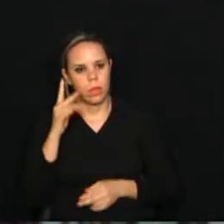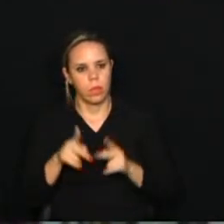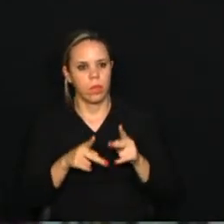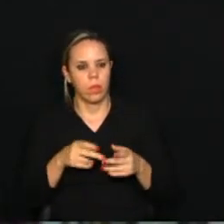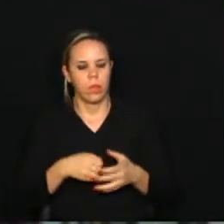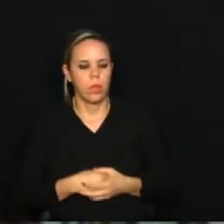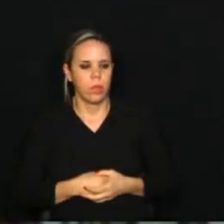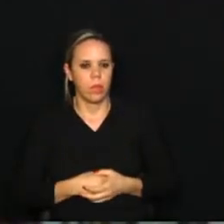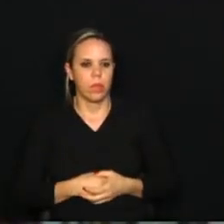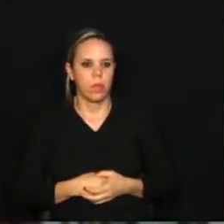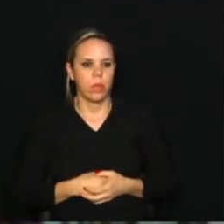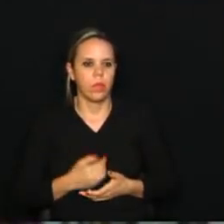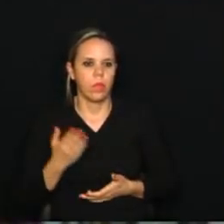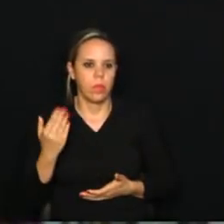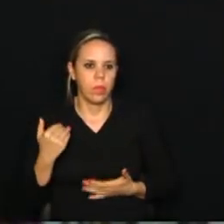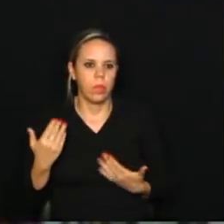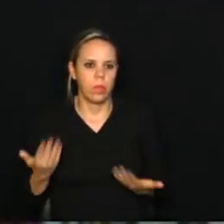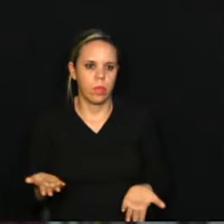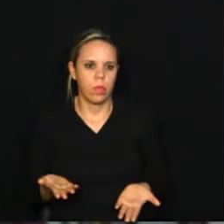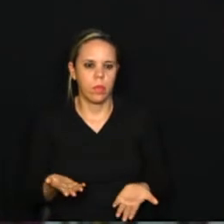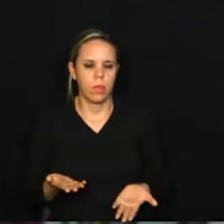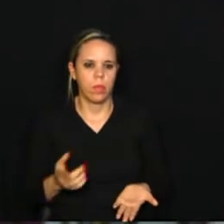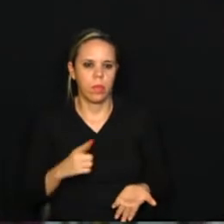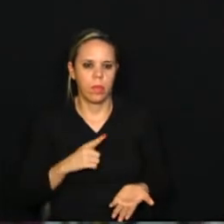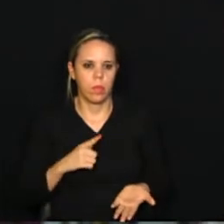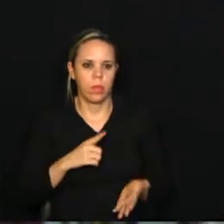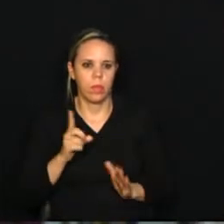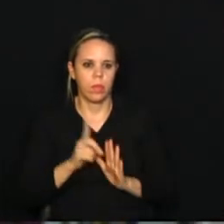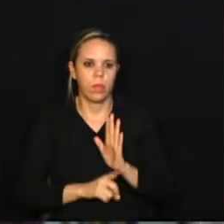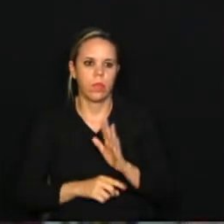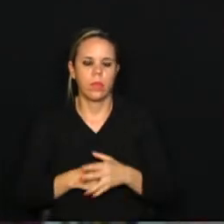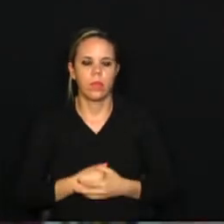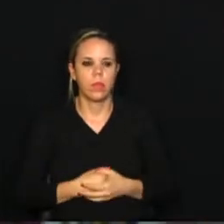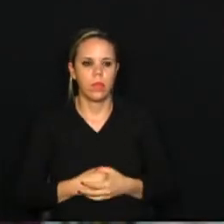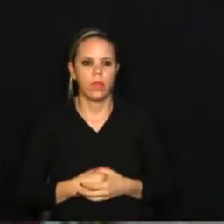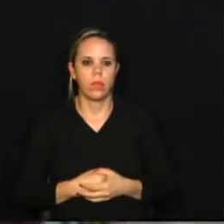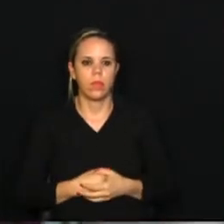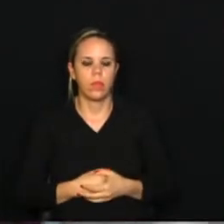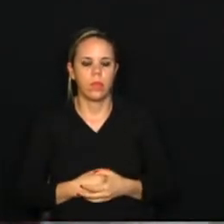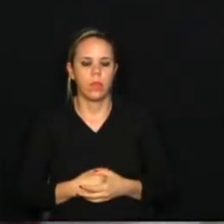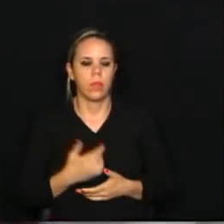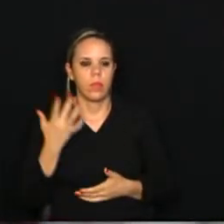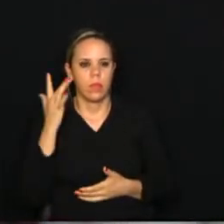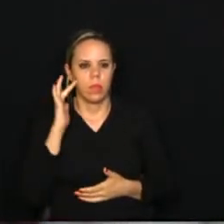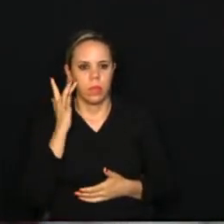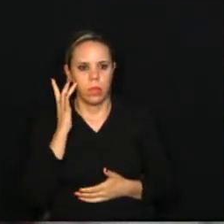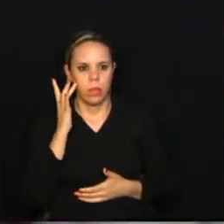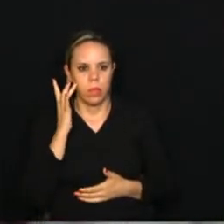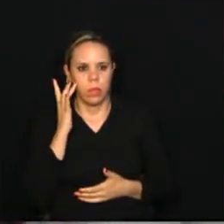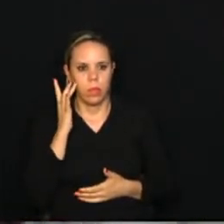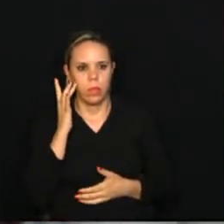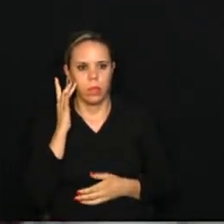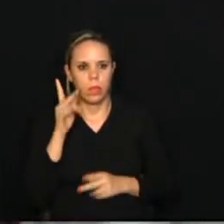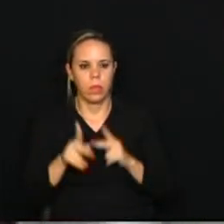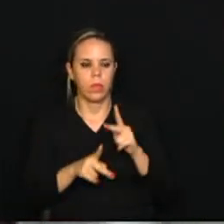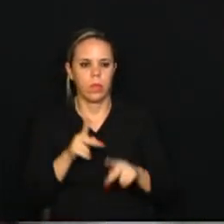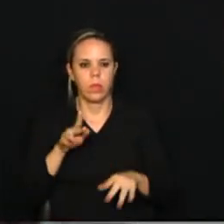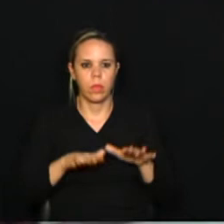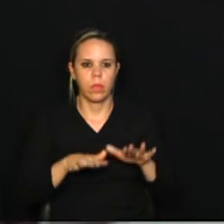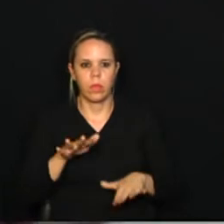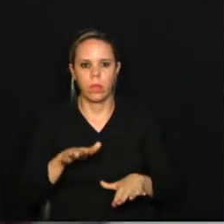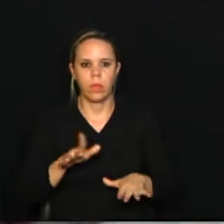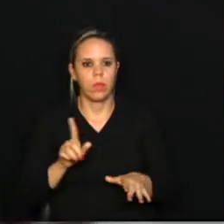pessoas sabem que têm esse direito. O que eu acho que as pessoas, às vezes,